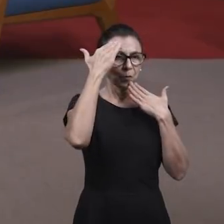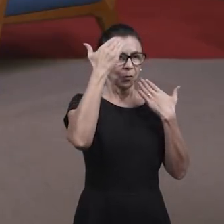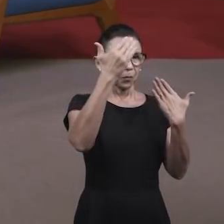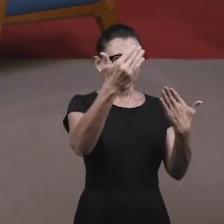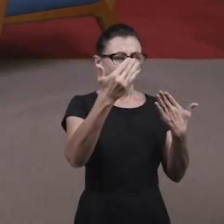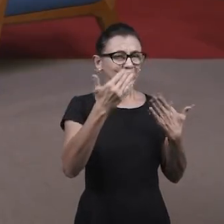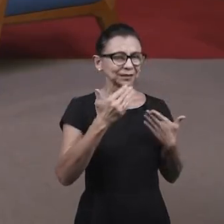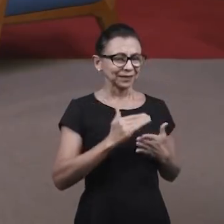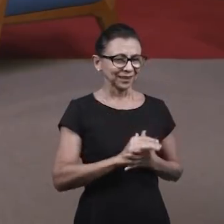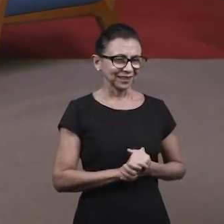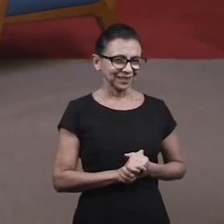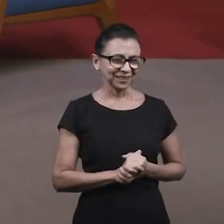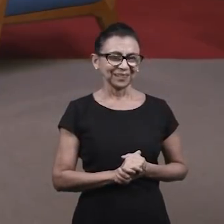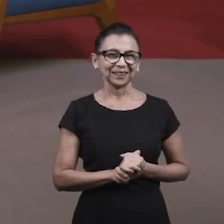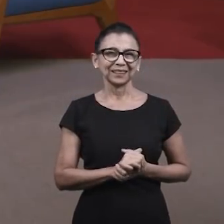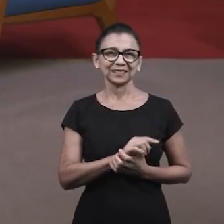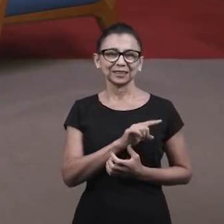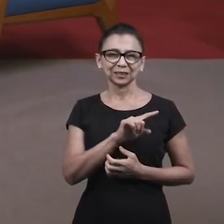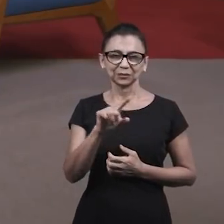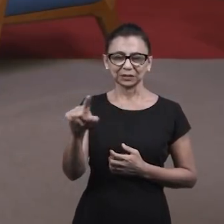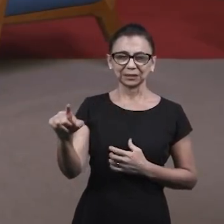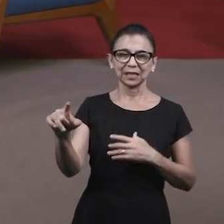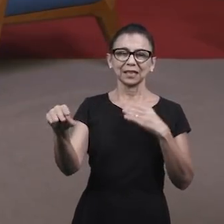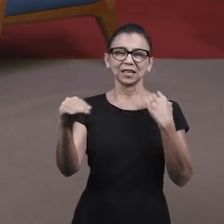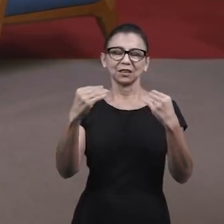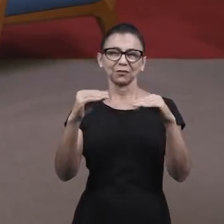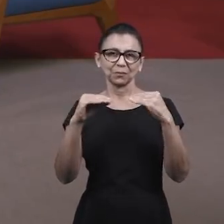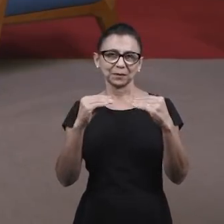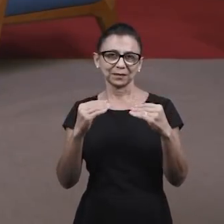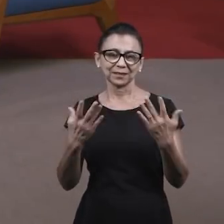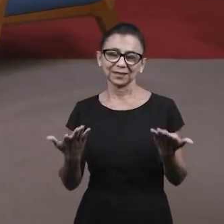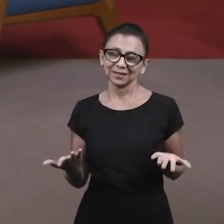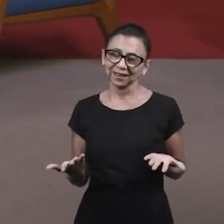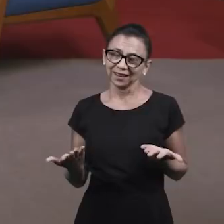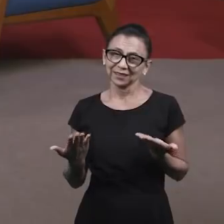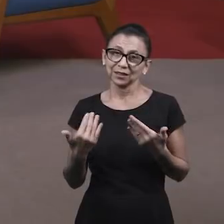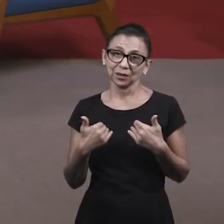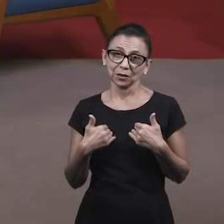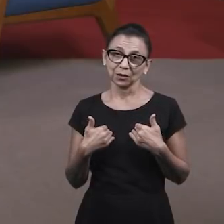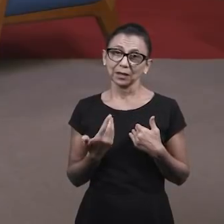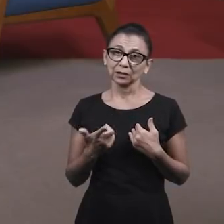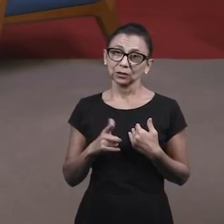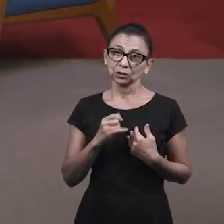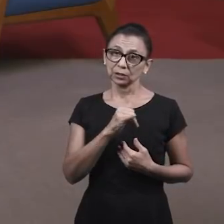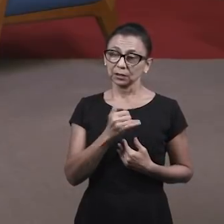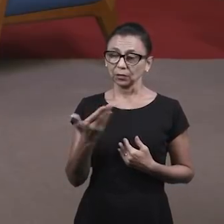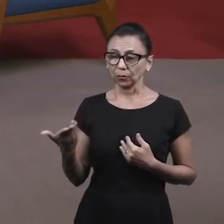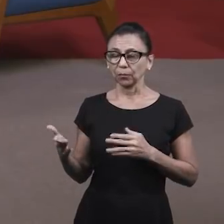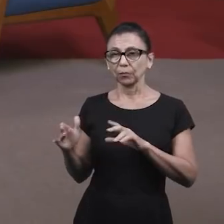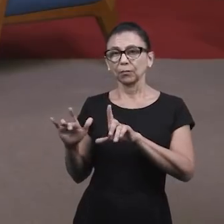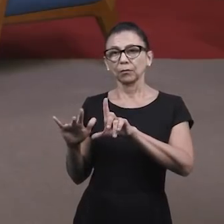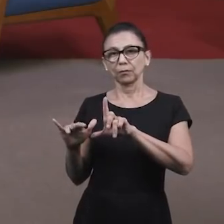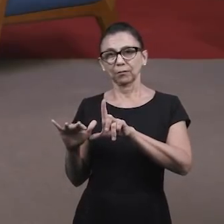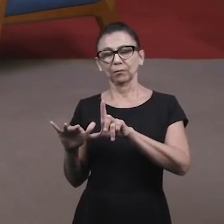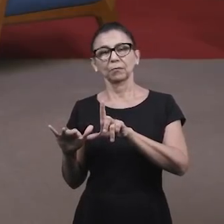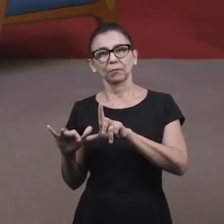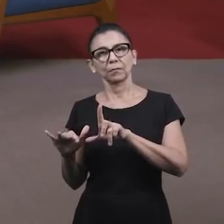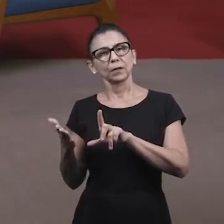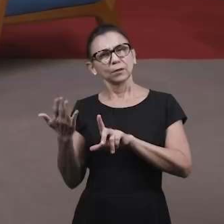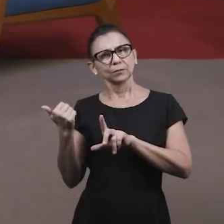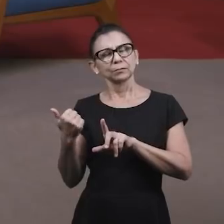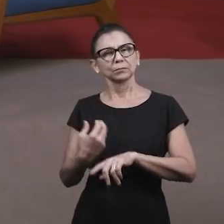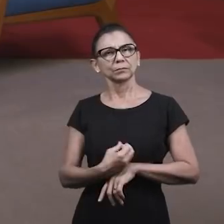Santana, cidade de Feira de Santana, ali perto de Salvador. E ele diz o seguinte: o programa Anunciando o Evangelho Eterno tem sido uma bênção para mim e para a